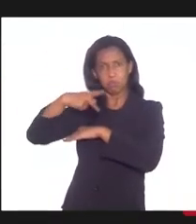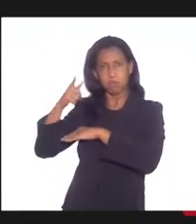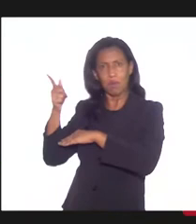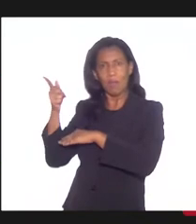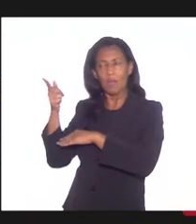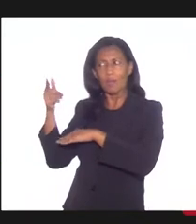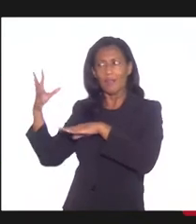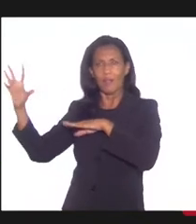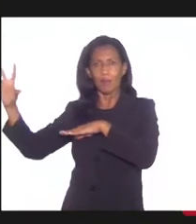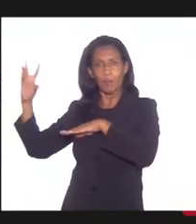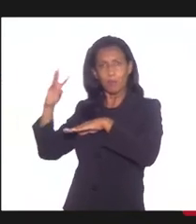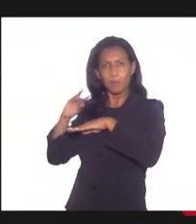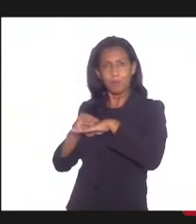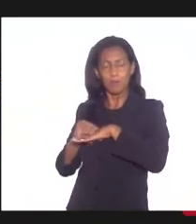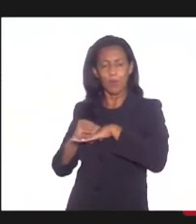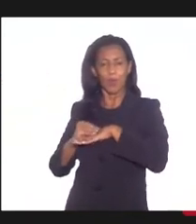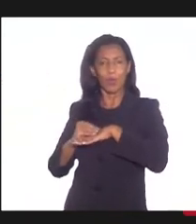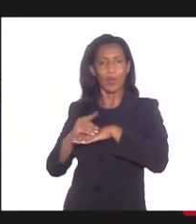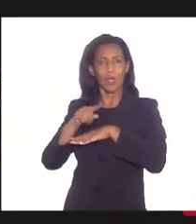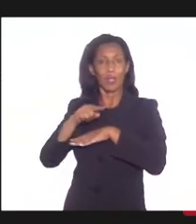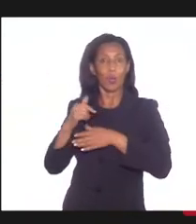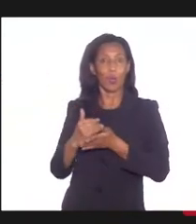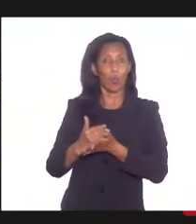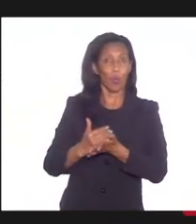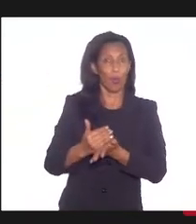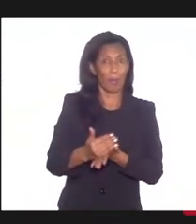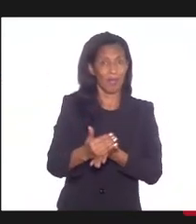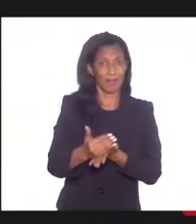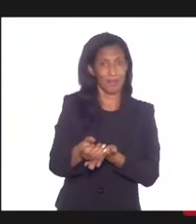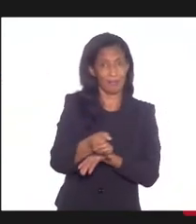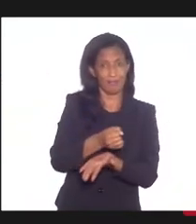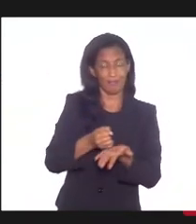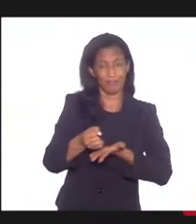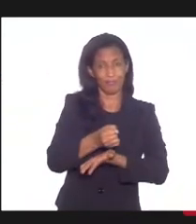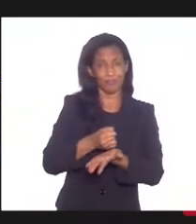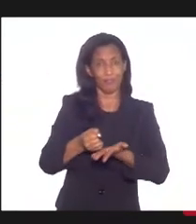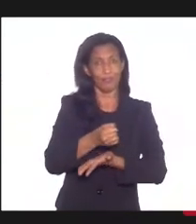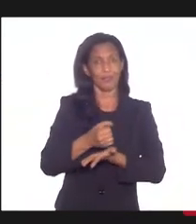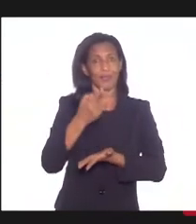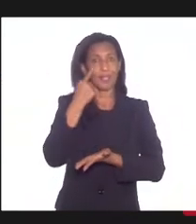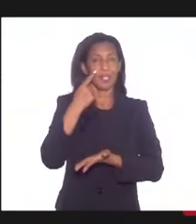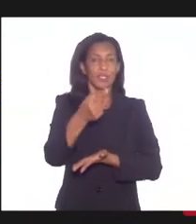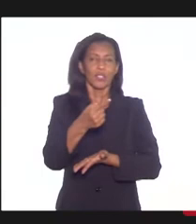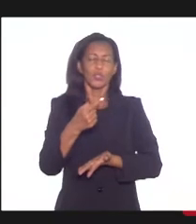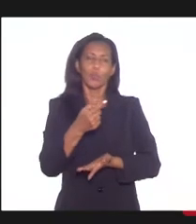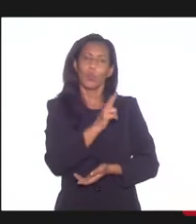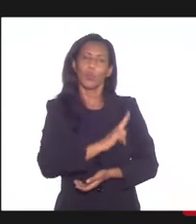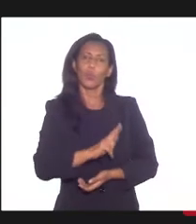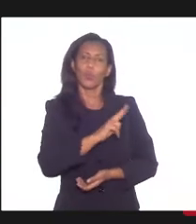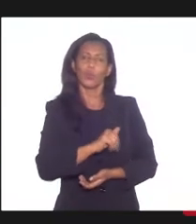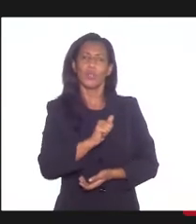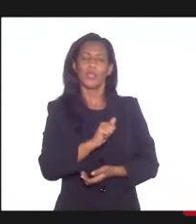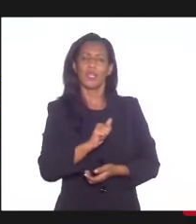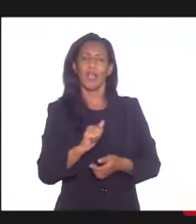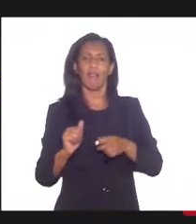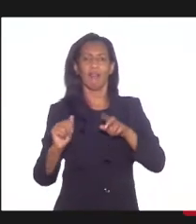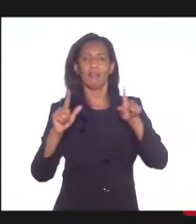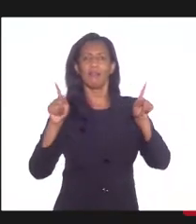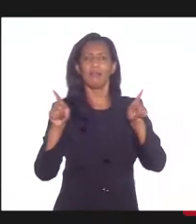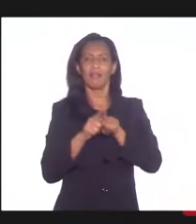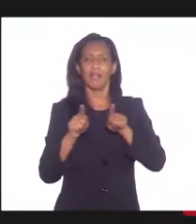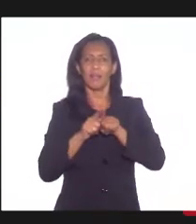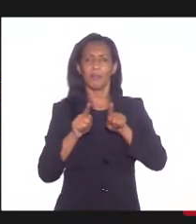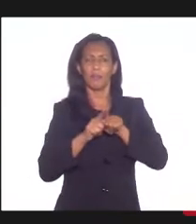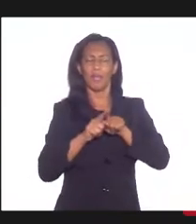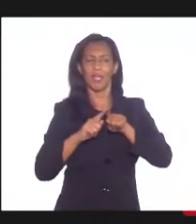ser complementar com o GNL, ele começa a ser base e, ao mesmo tempo, a gente começa a utilizar cláusulas de reajustamento de